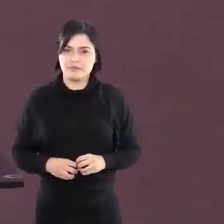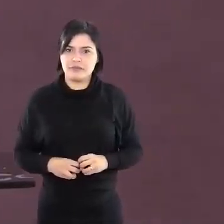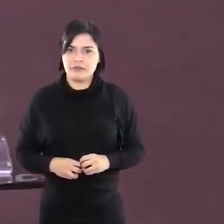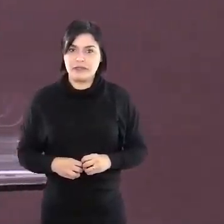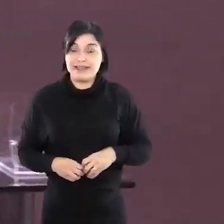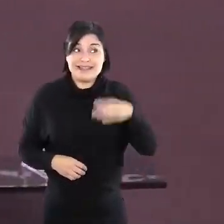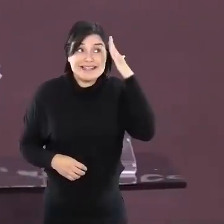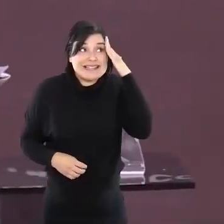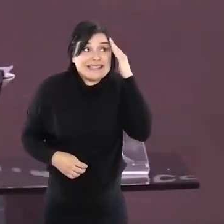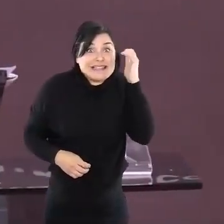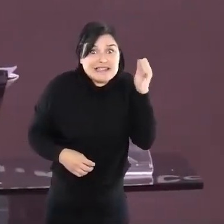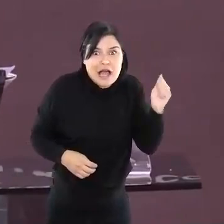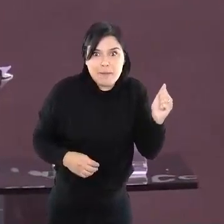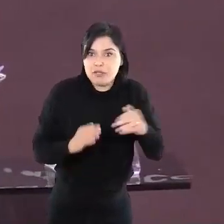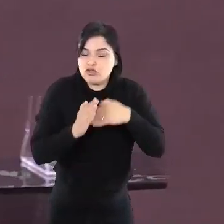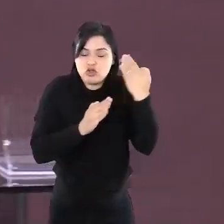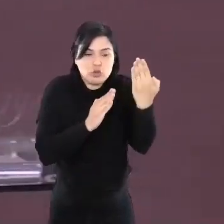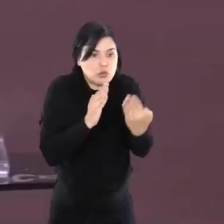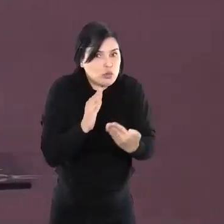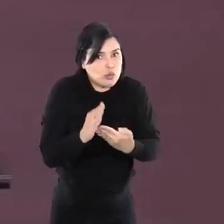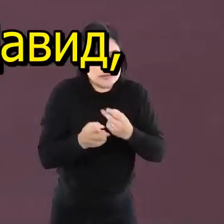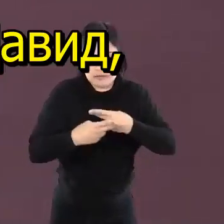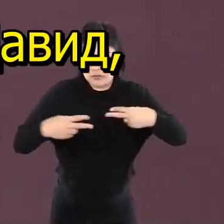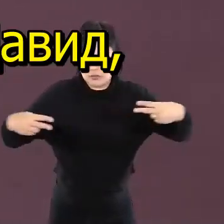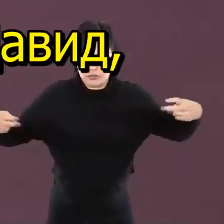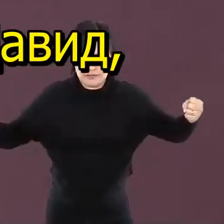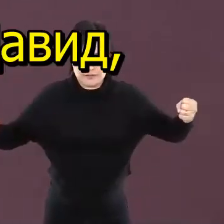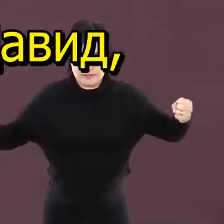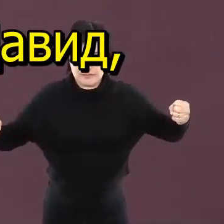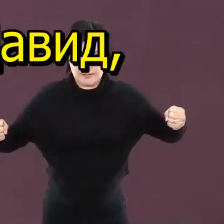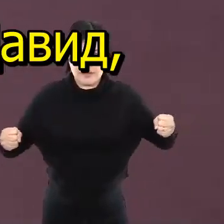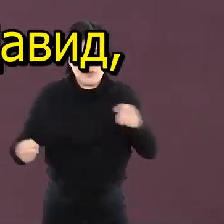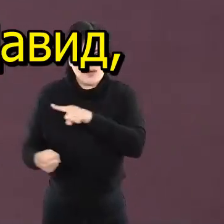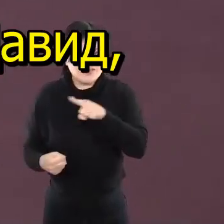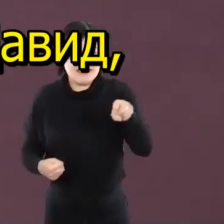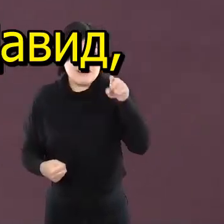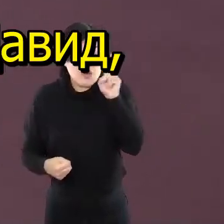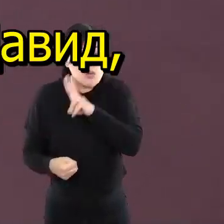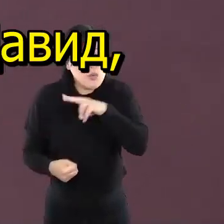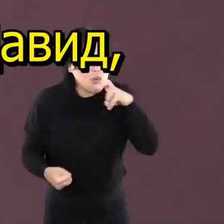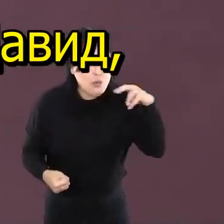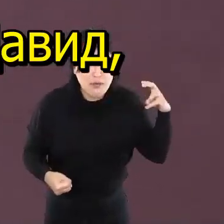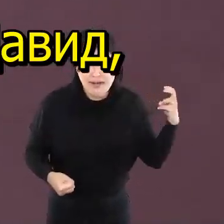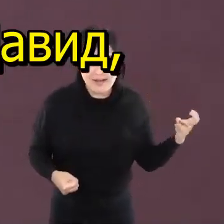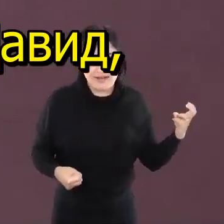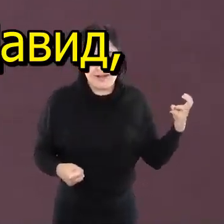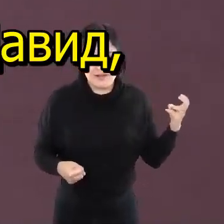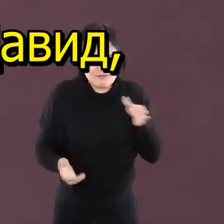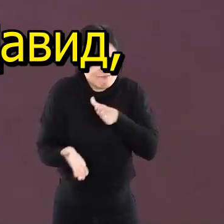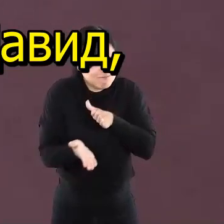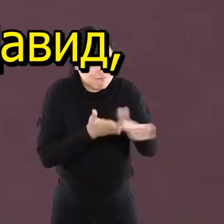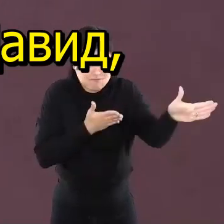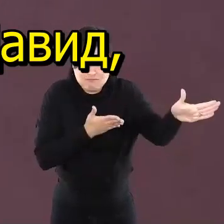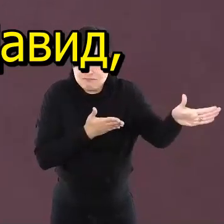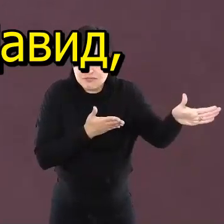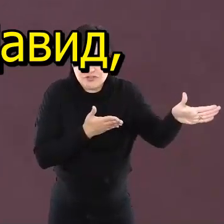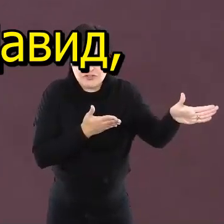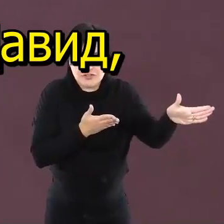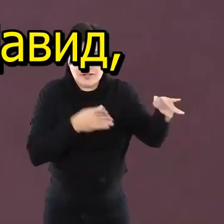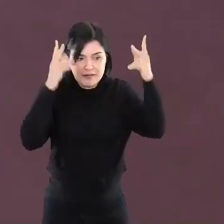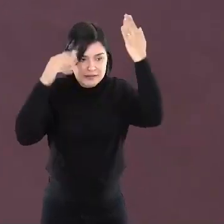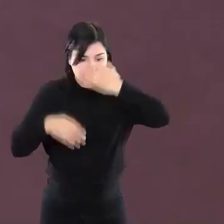centímetro do universo em que Deus não esteja presente. Então você jamais, como diz o salmista Davi, fugir da presença de